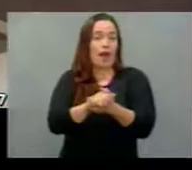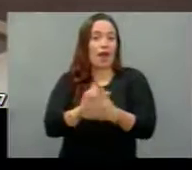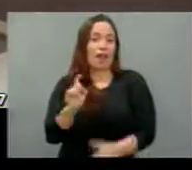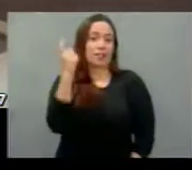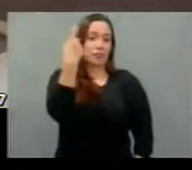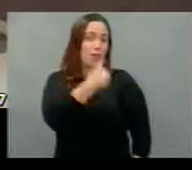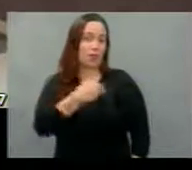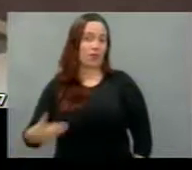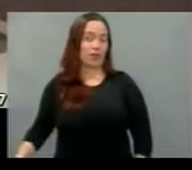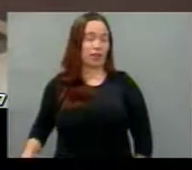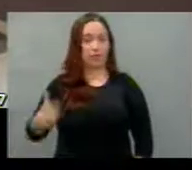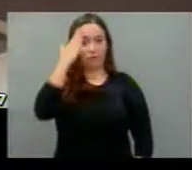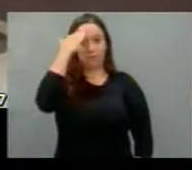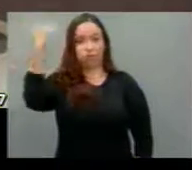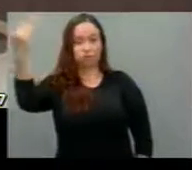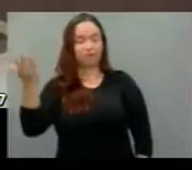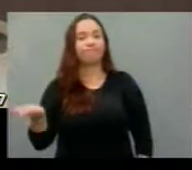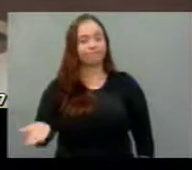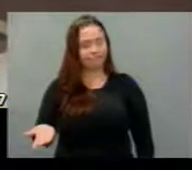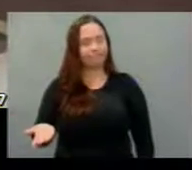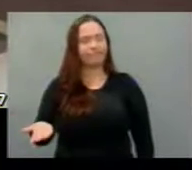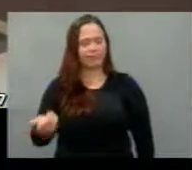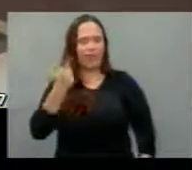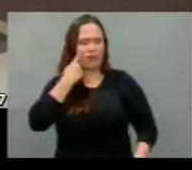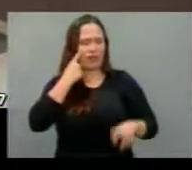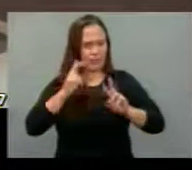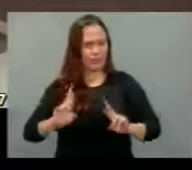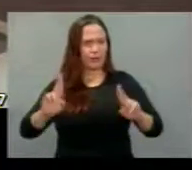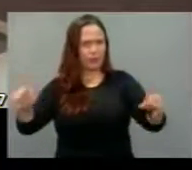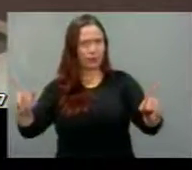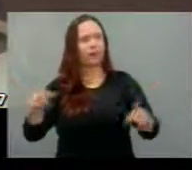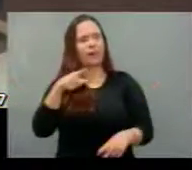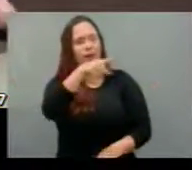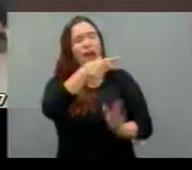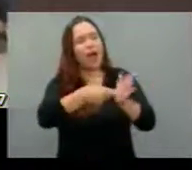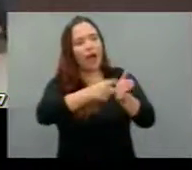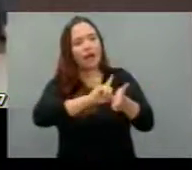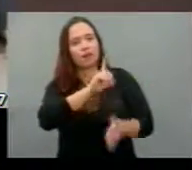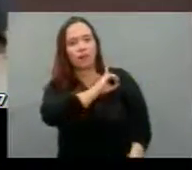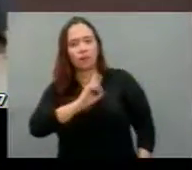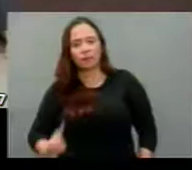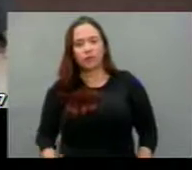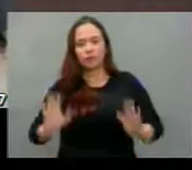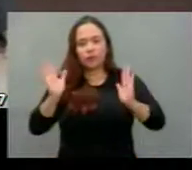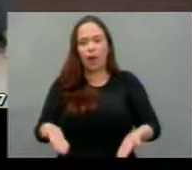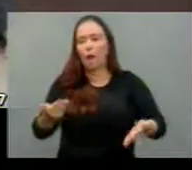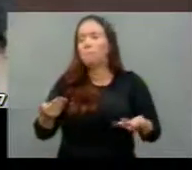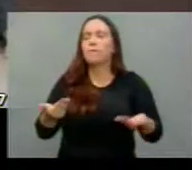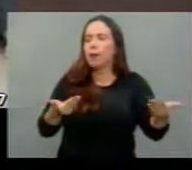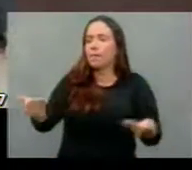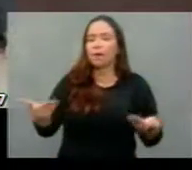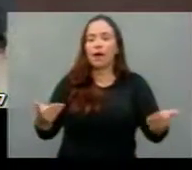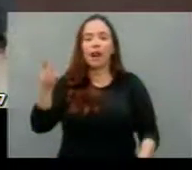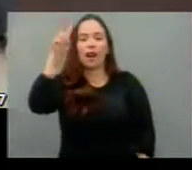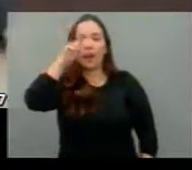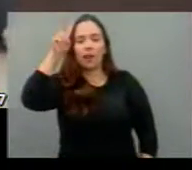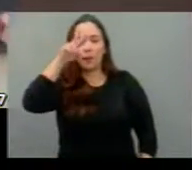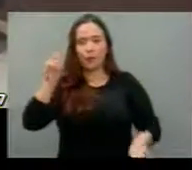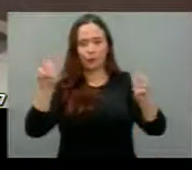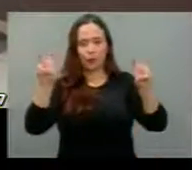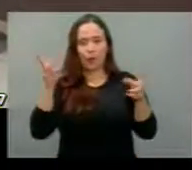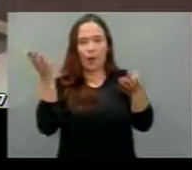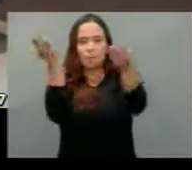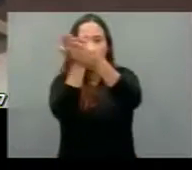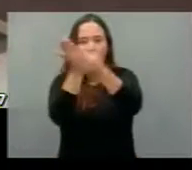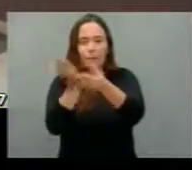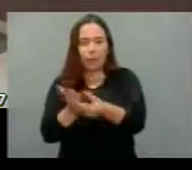aqui os deputados que obviamente, corretamente, fizeram a lembrança do devido processo legal, eu